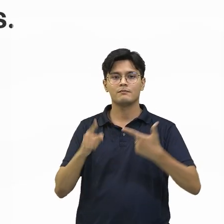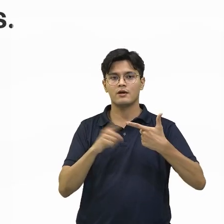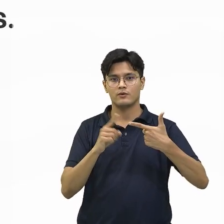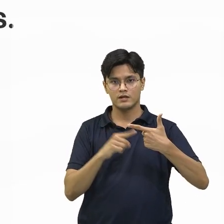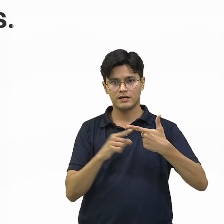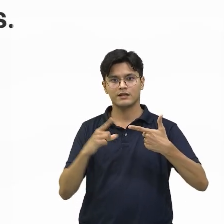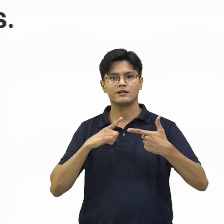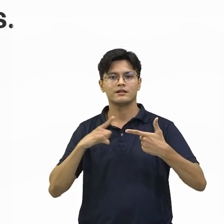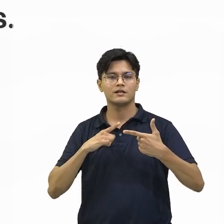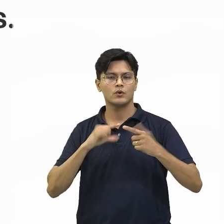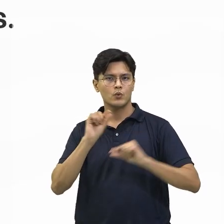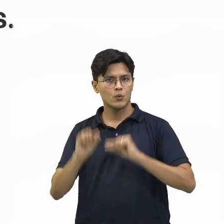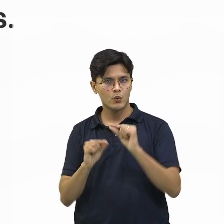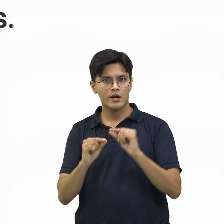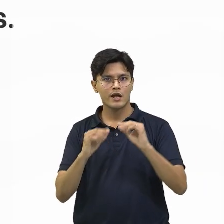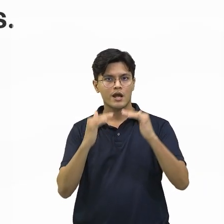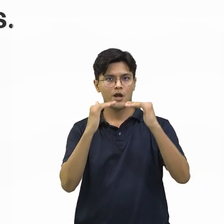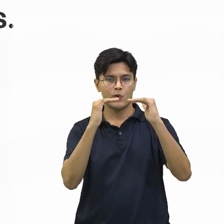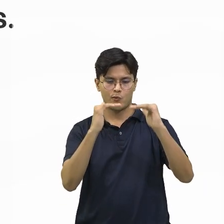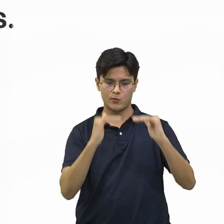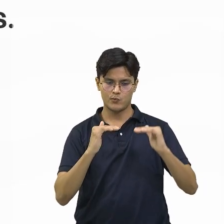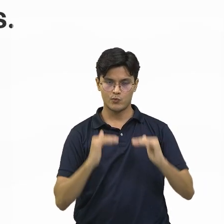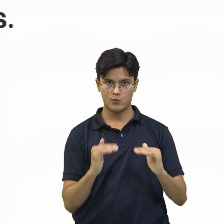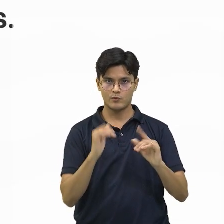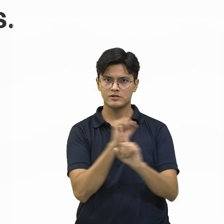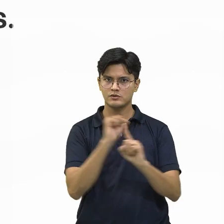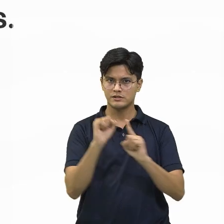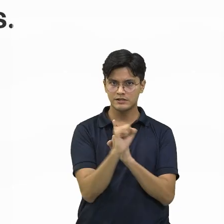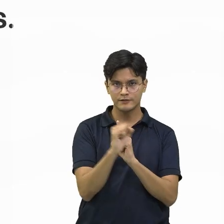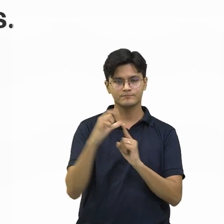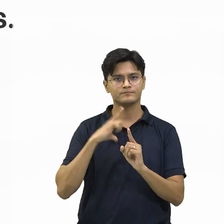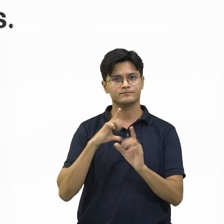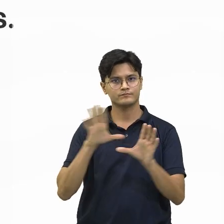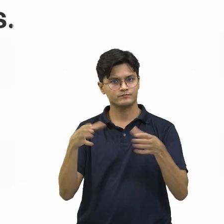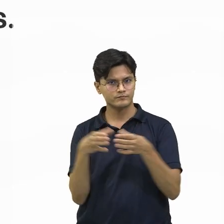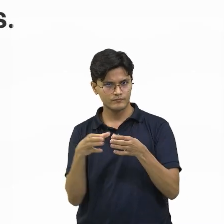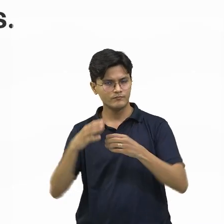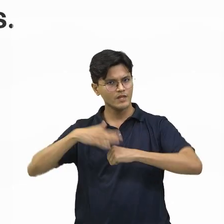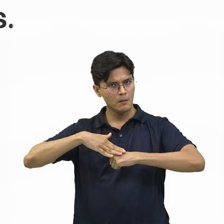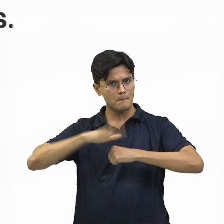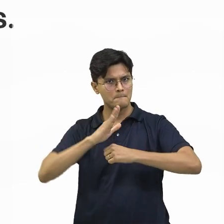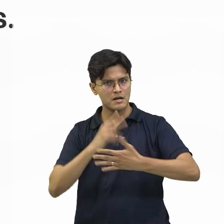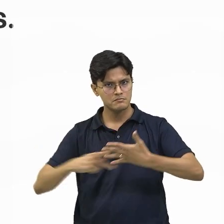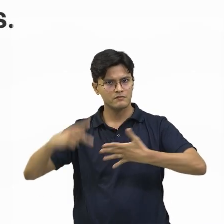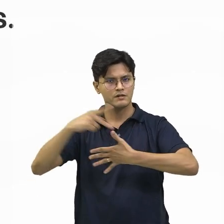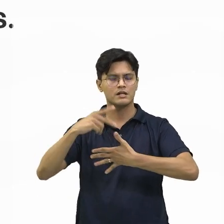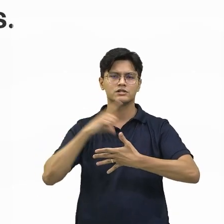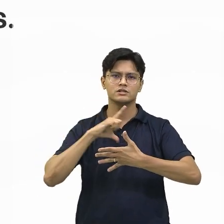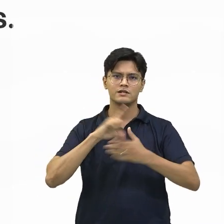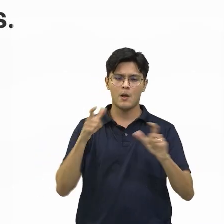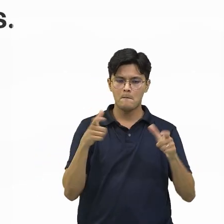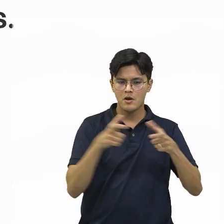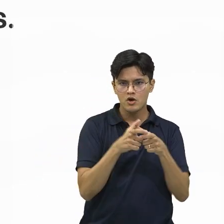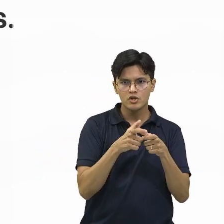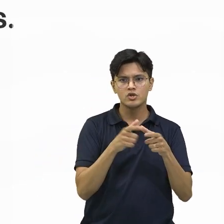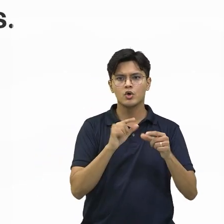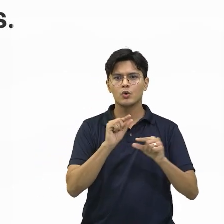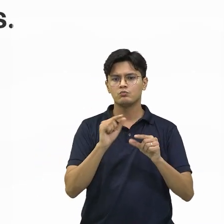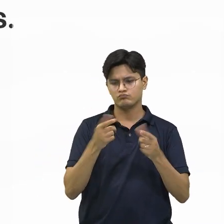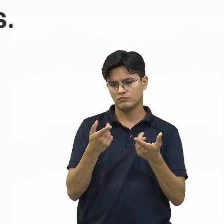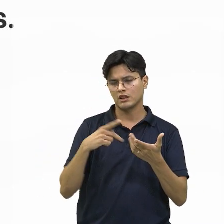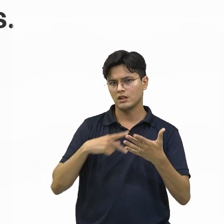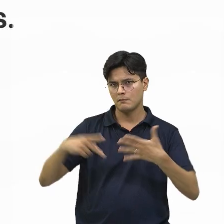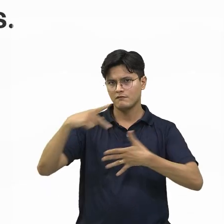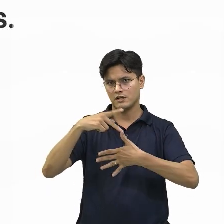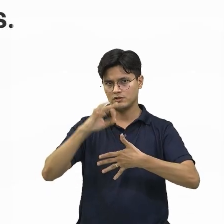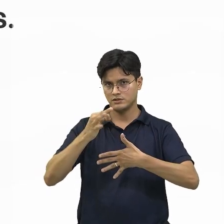possuíam mais privilégios políticos e econômicos e que poucos gregos possuíam justamente esses direitos. Então